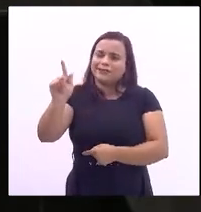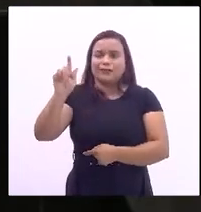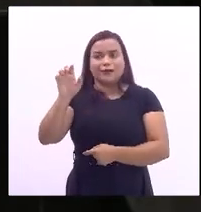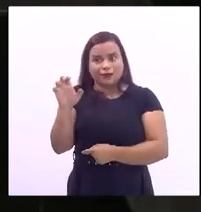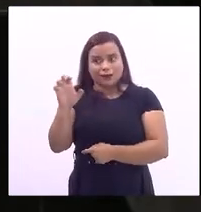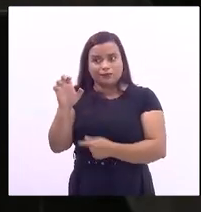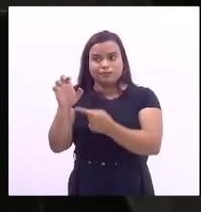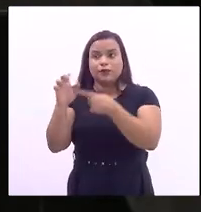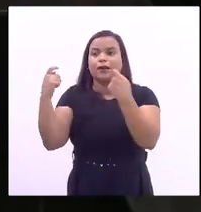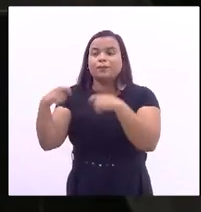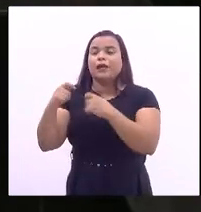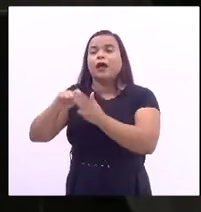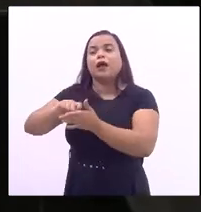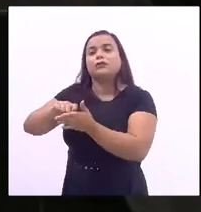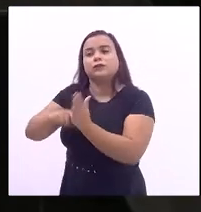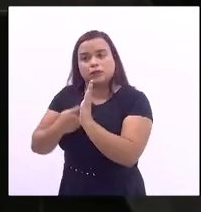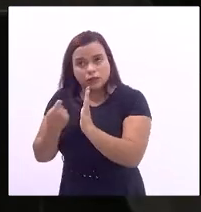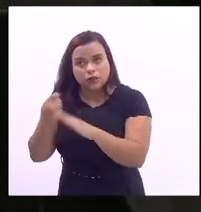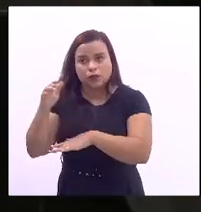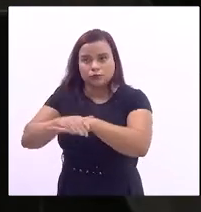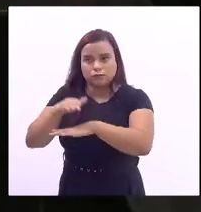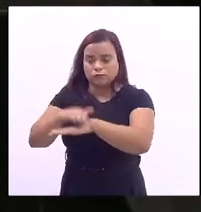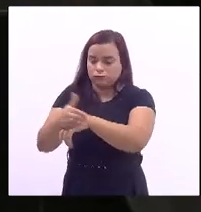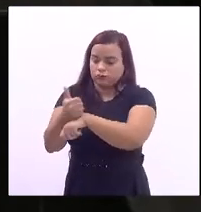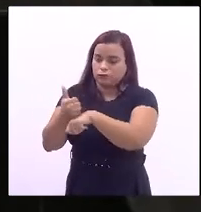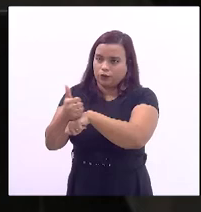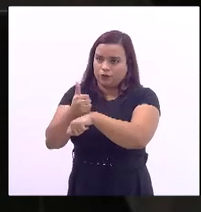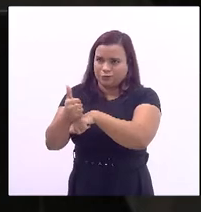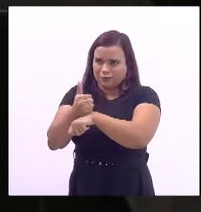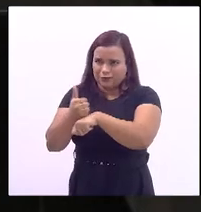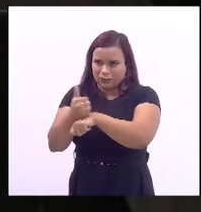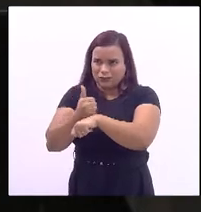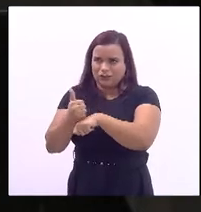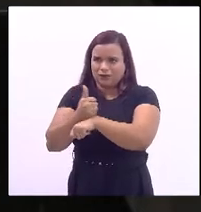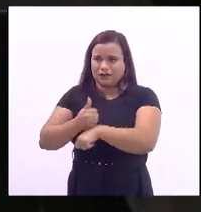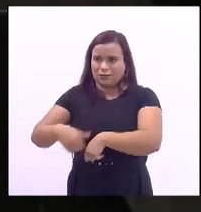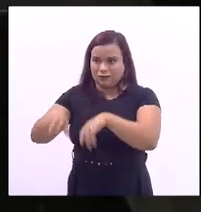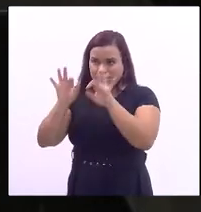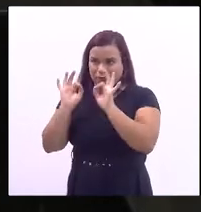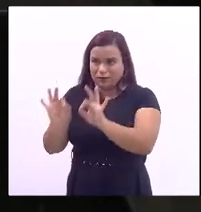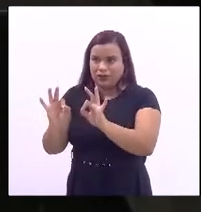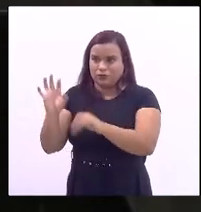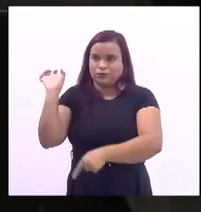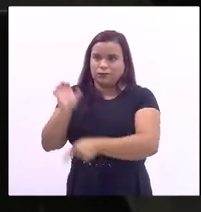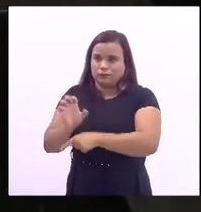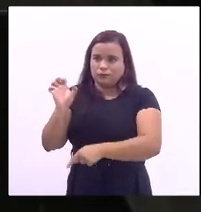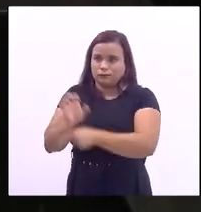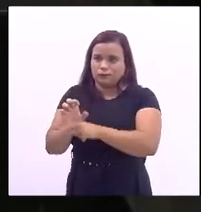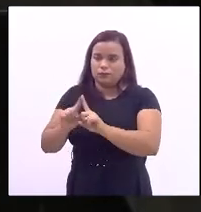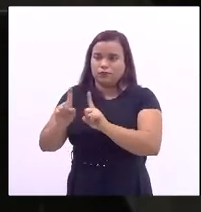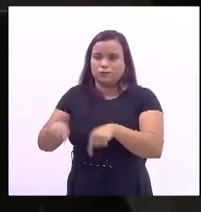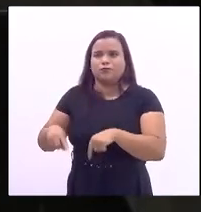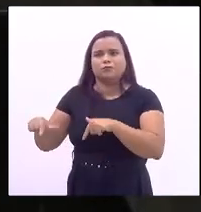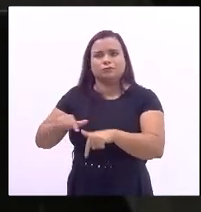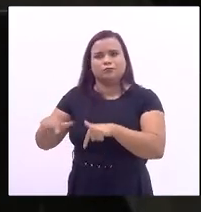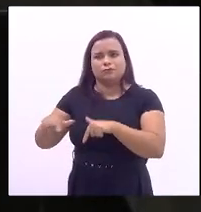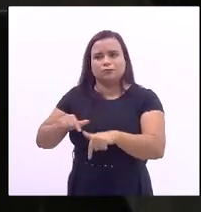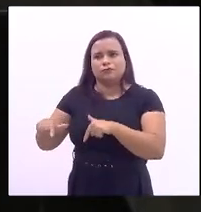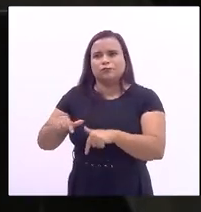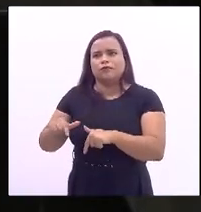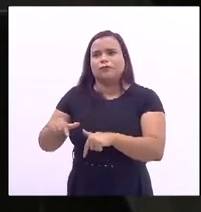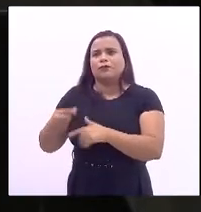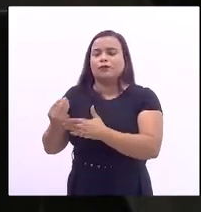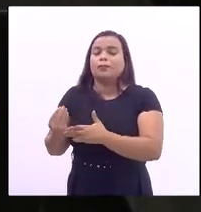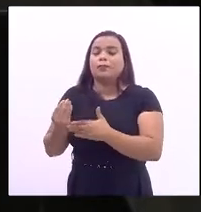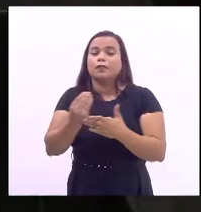devidamente Assinado por profissional habilitado estatutário que levará o